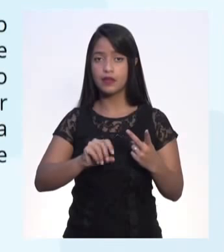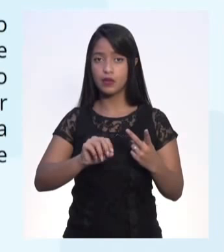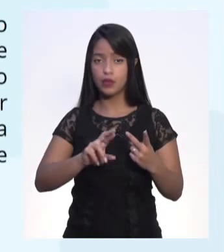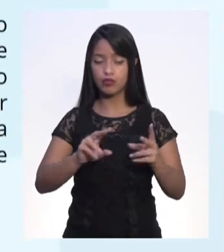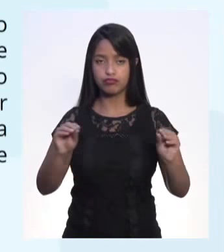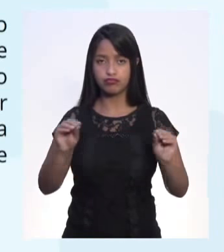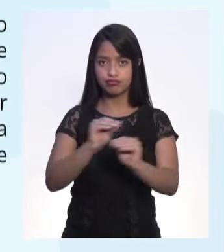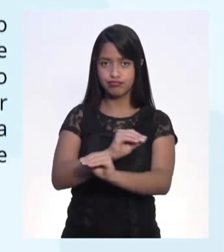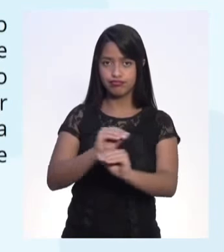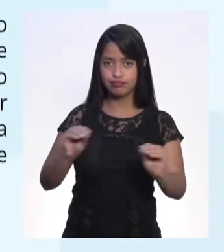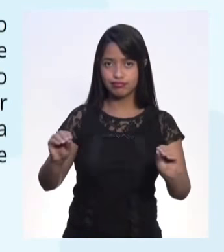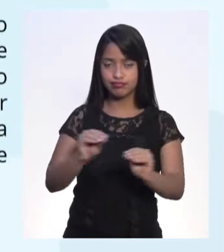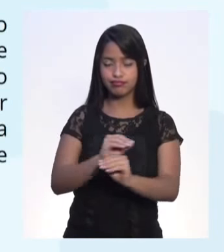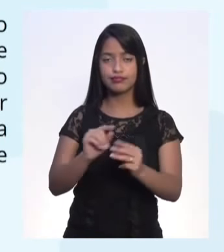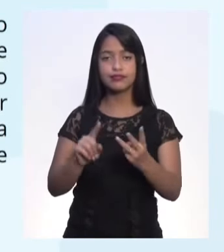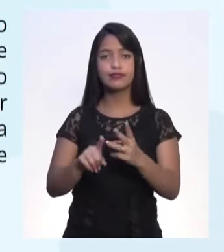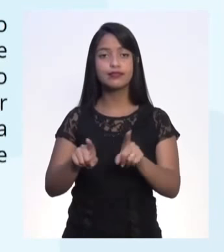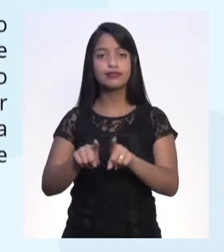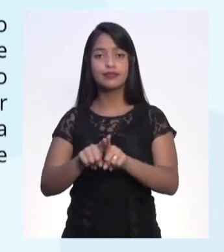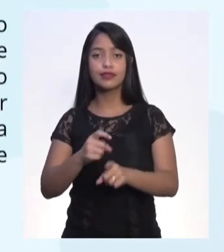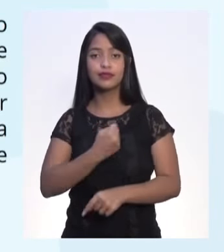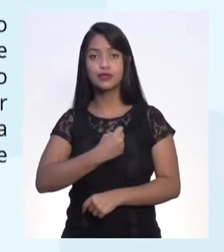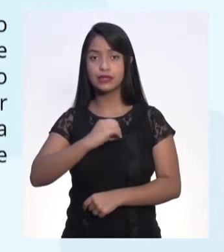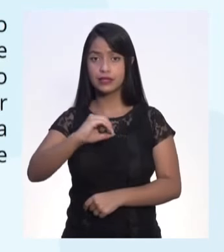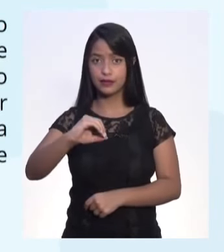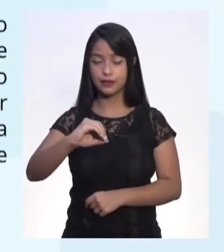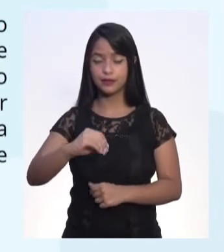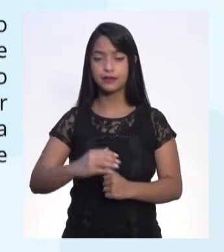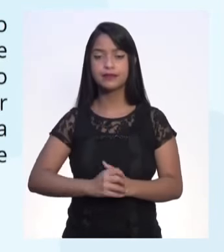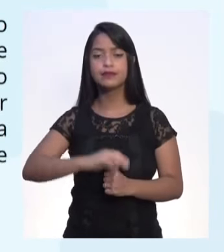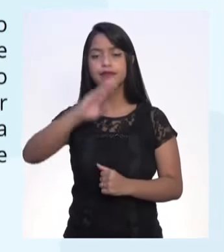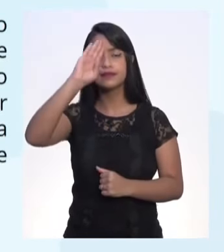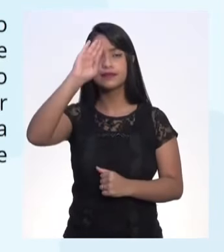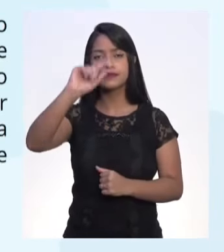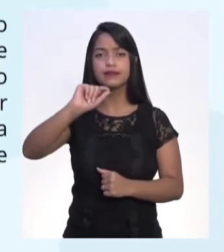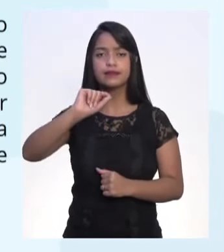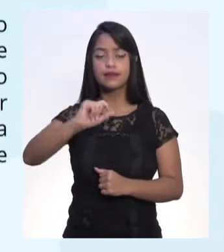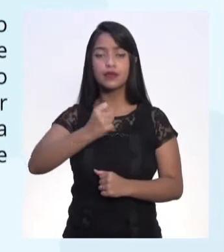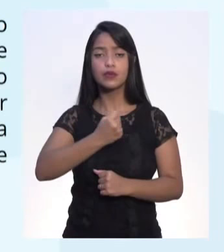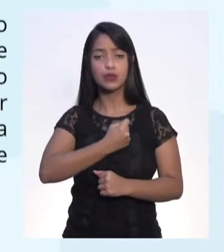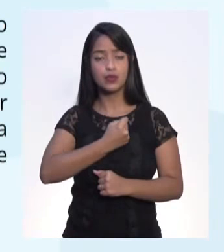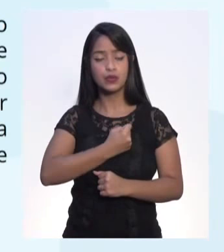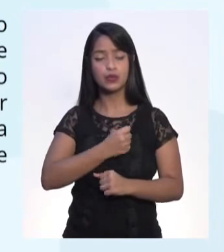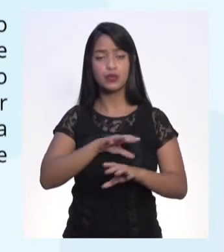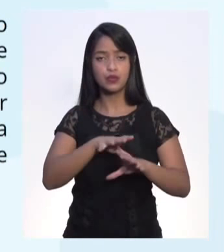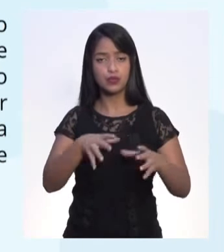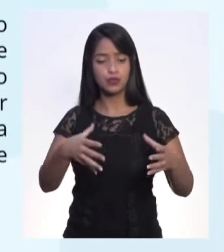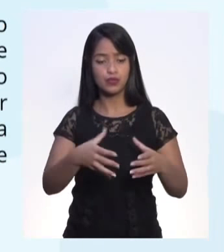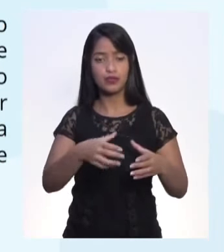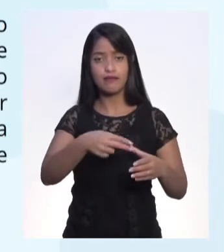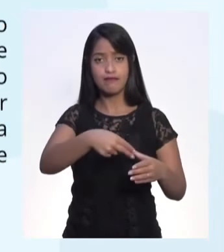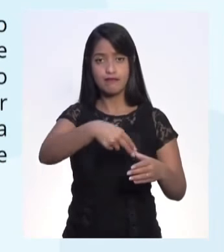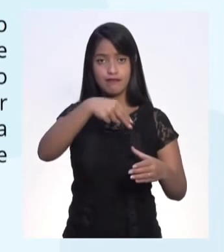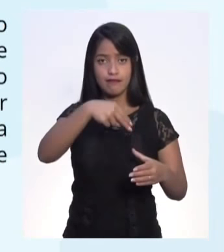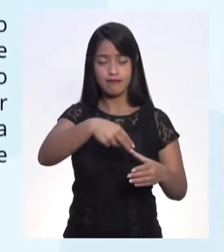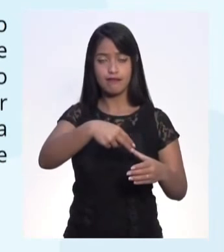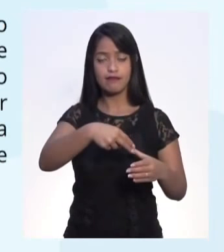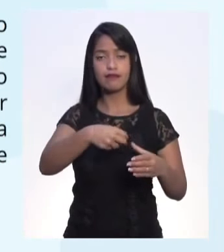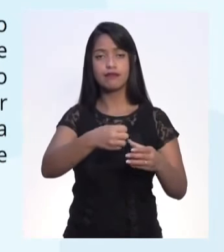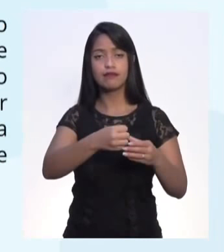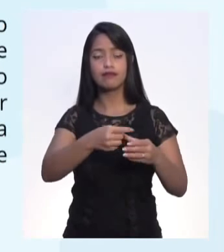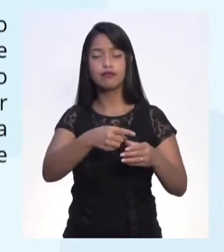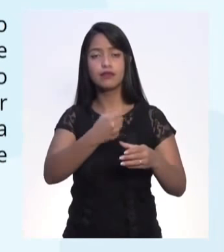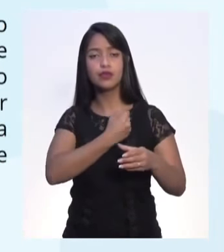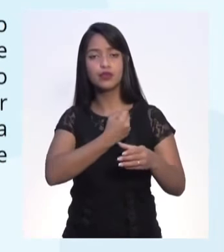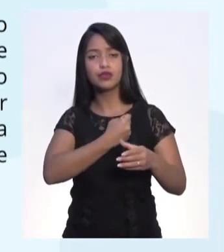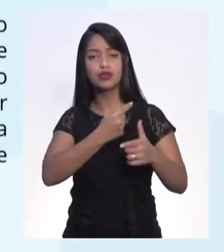de numeração frisando Inclusive a composição e decomposição de números naturais e isso vem no decorrer das próximas